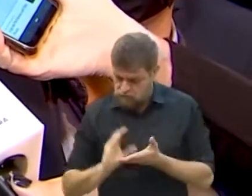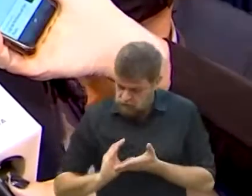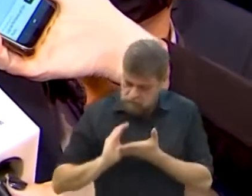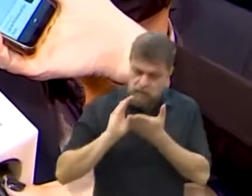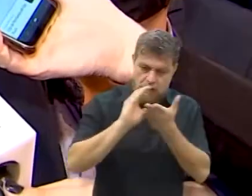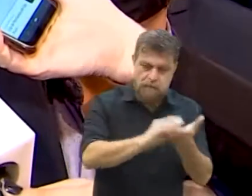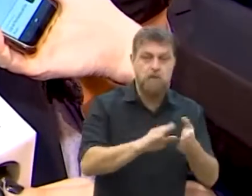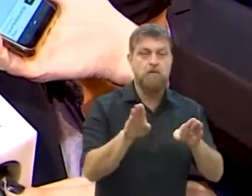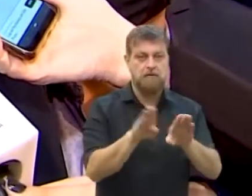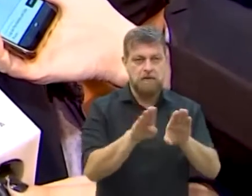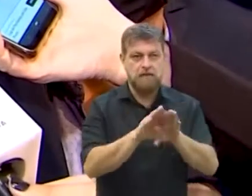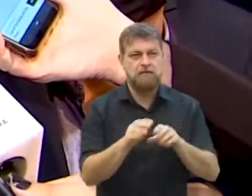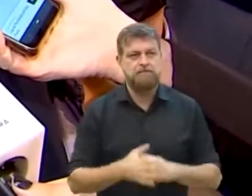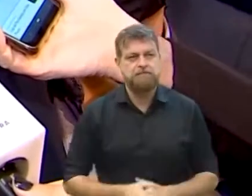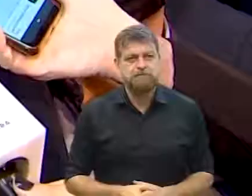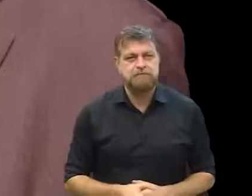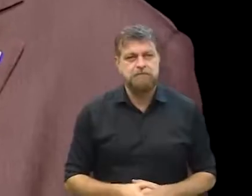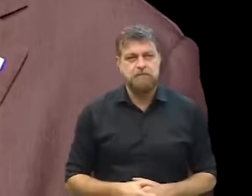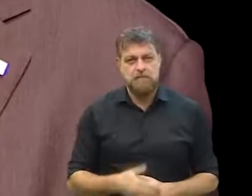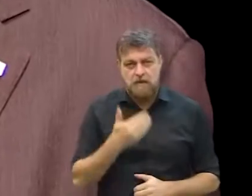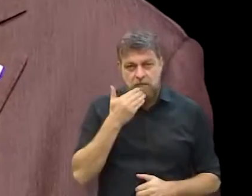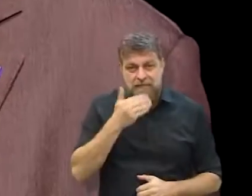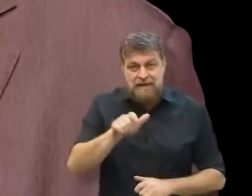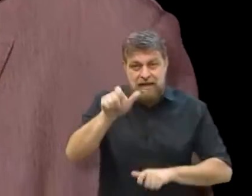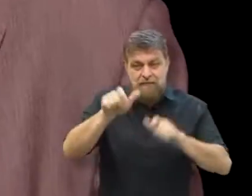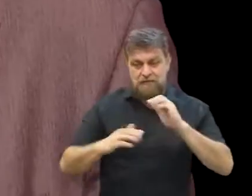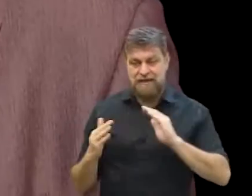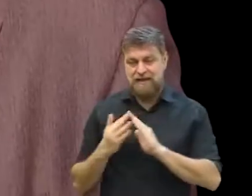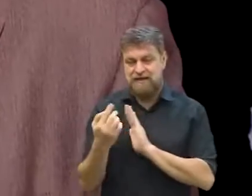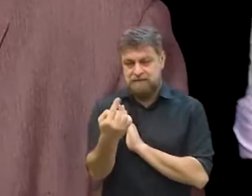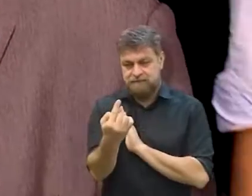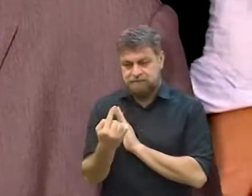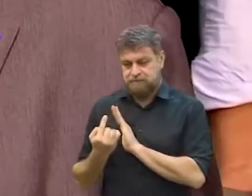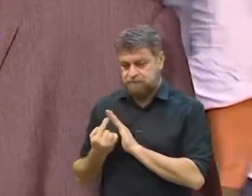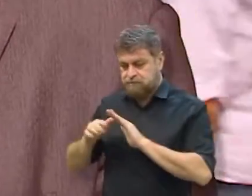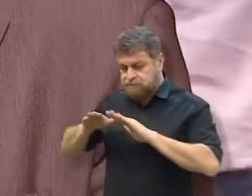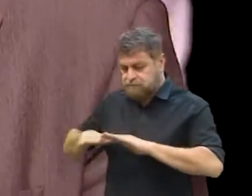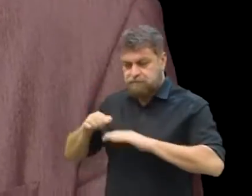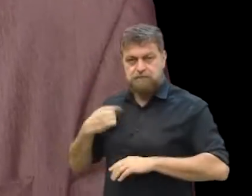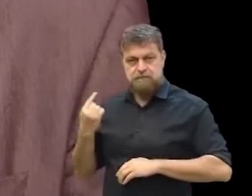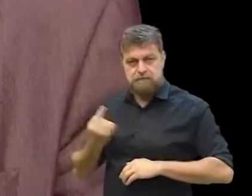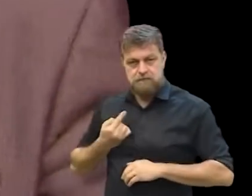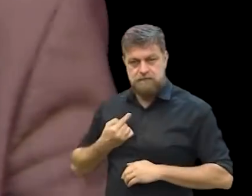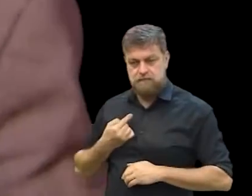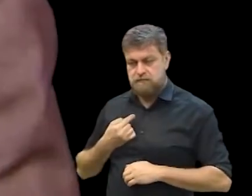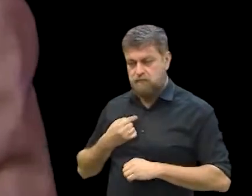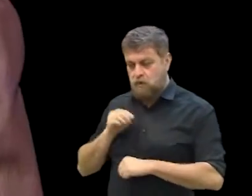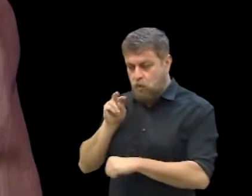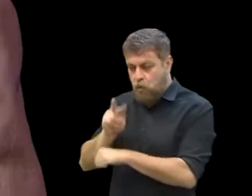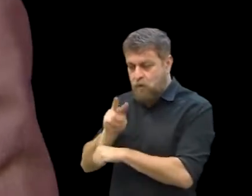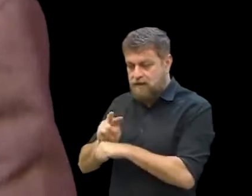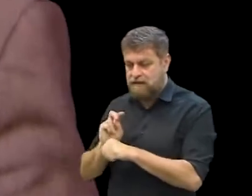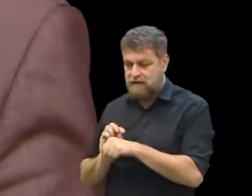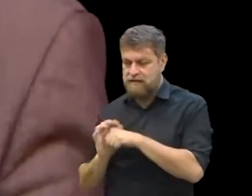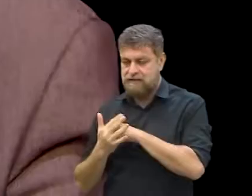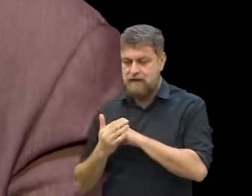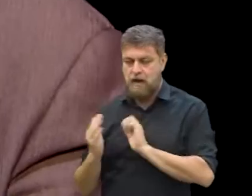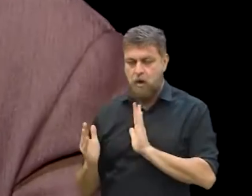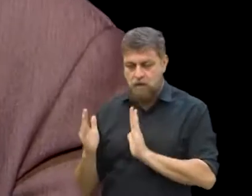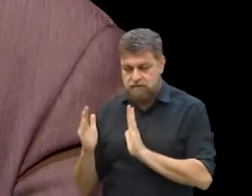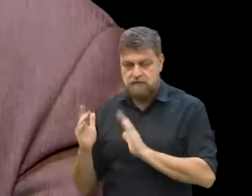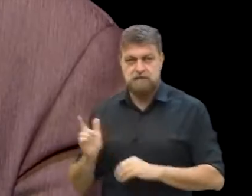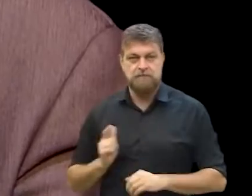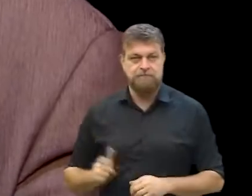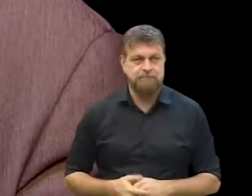programa passam a receber esse apoio. A gente sempre pediu para as pessoas ficarem em casa para que nós atendêssemos a Covid.